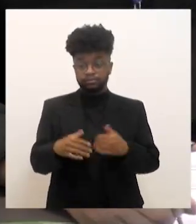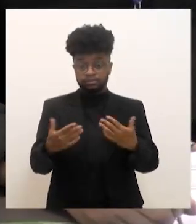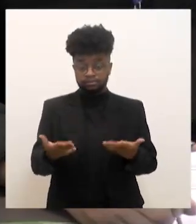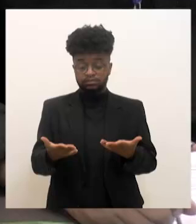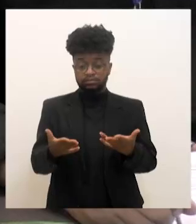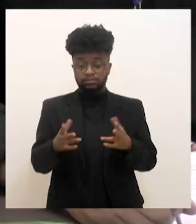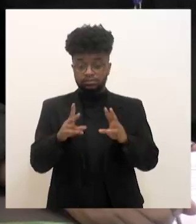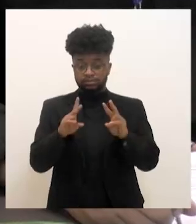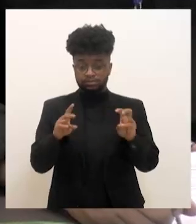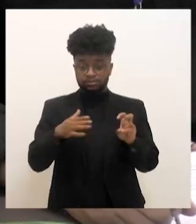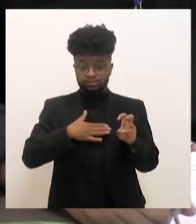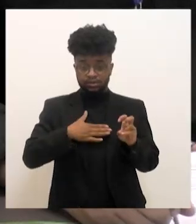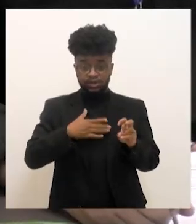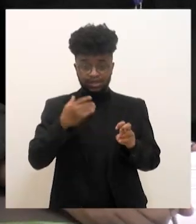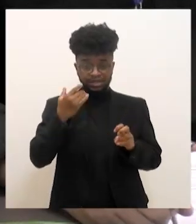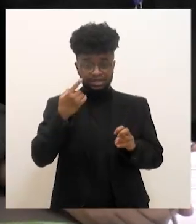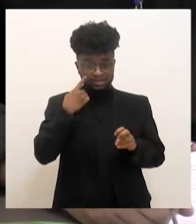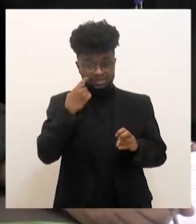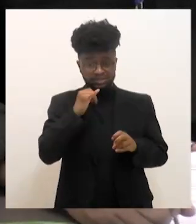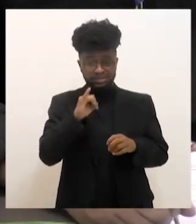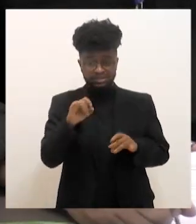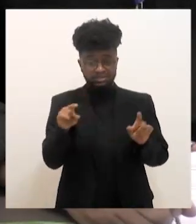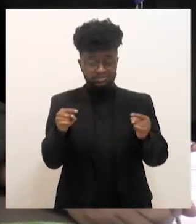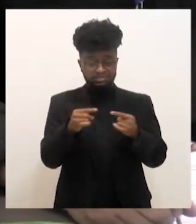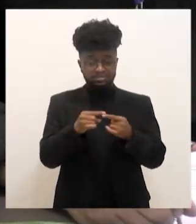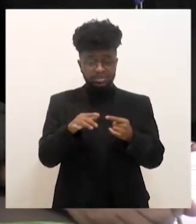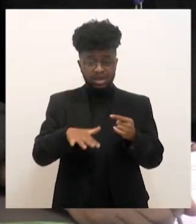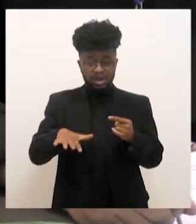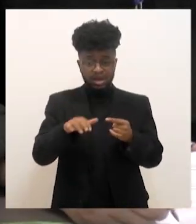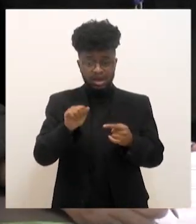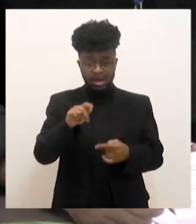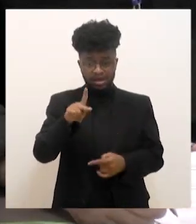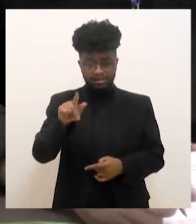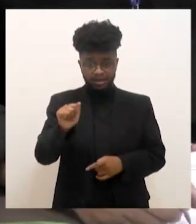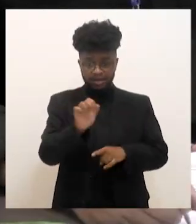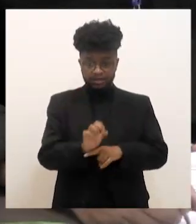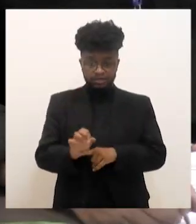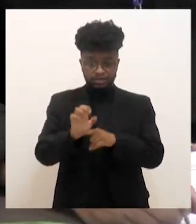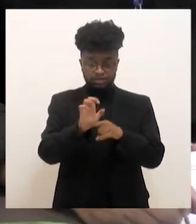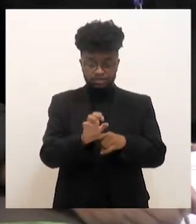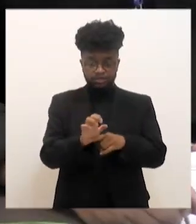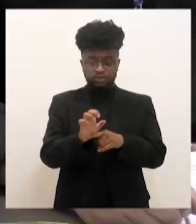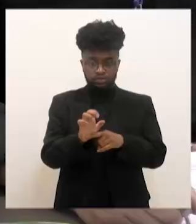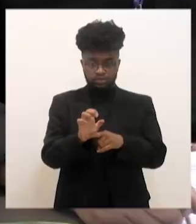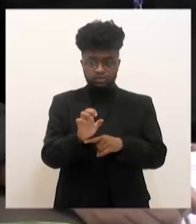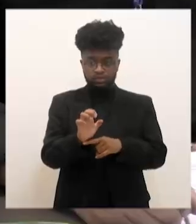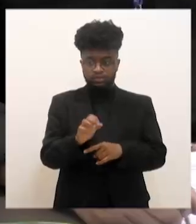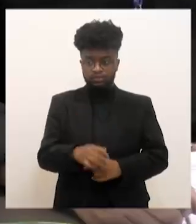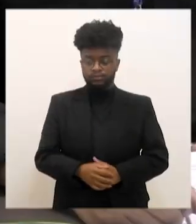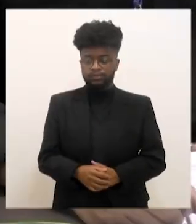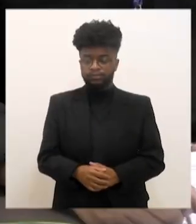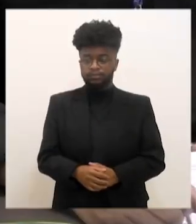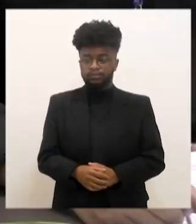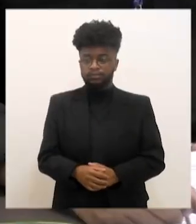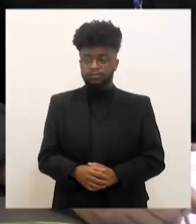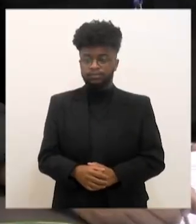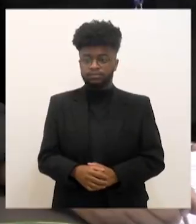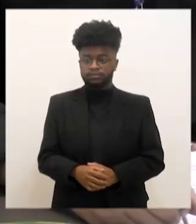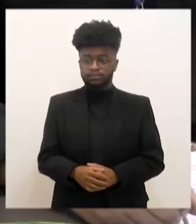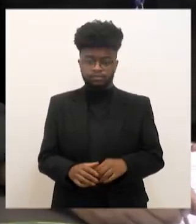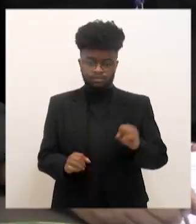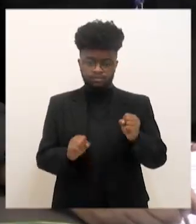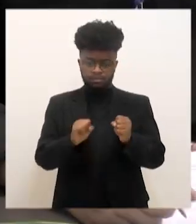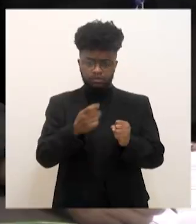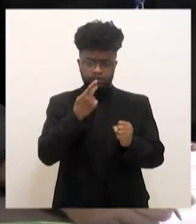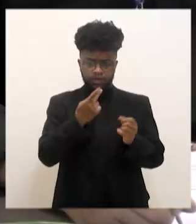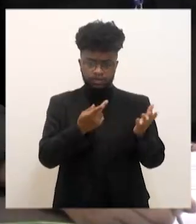se realmente cabe uma unidade de conservação estadual. Artigo 22 da Lei Federal 9985. Pode falar